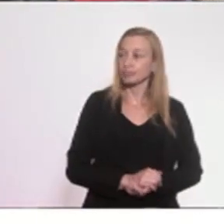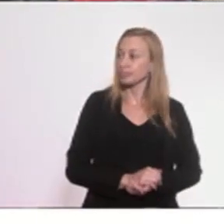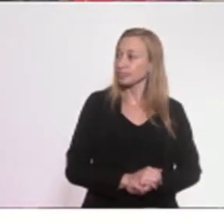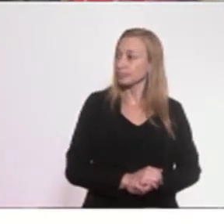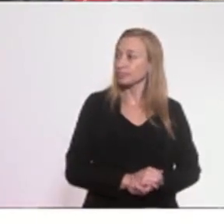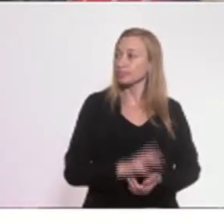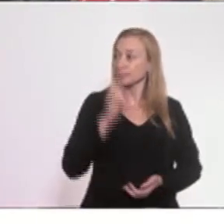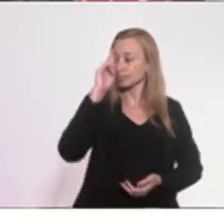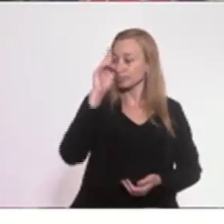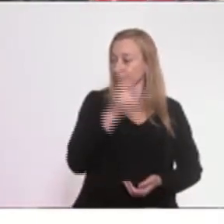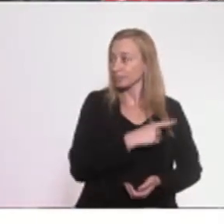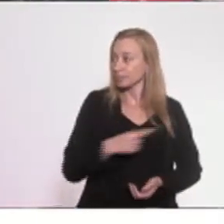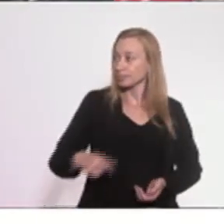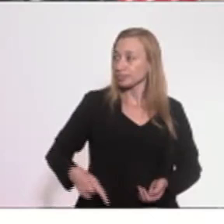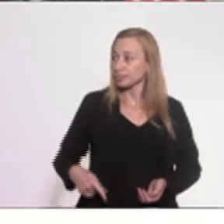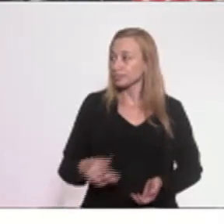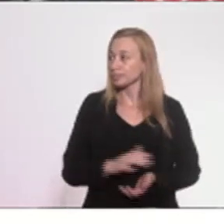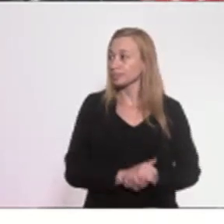Senhor presidente.